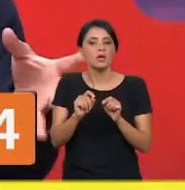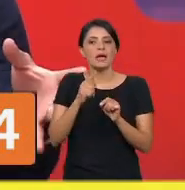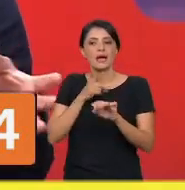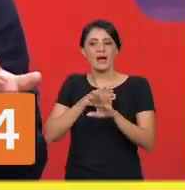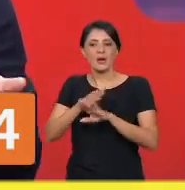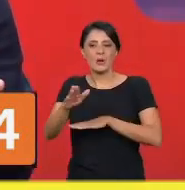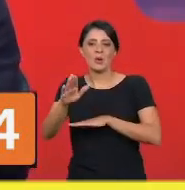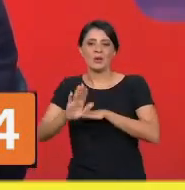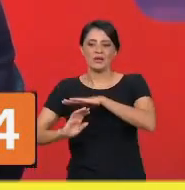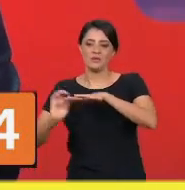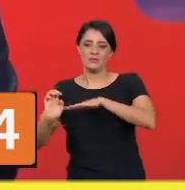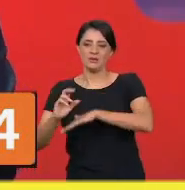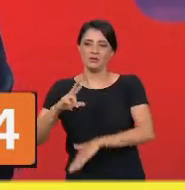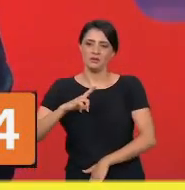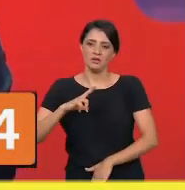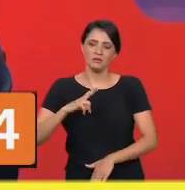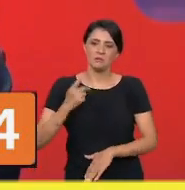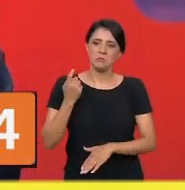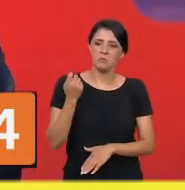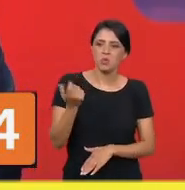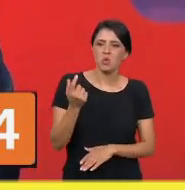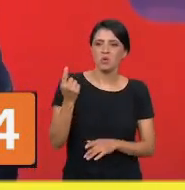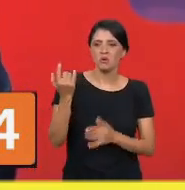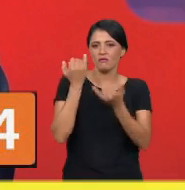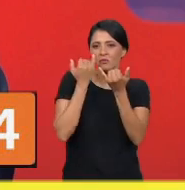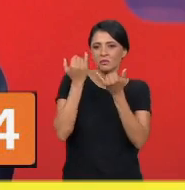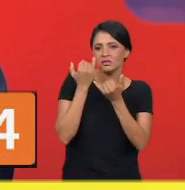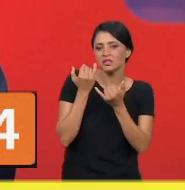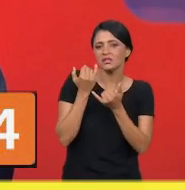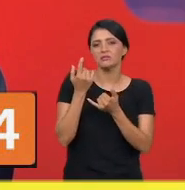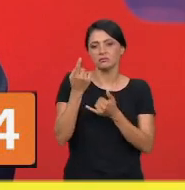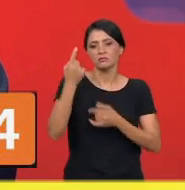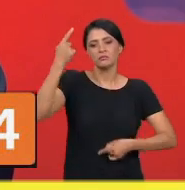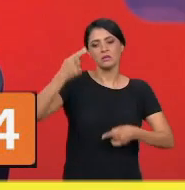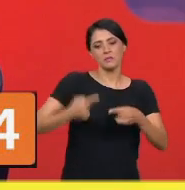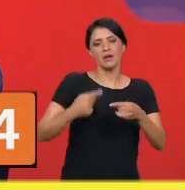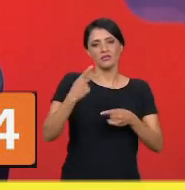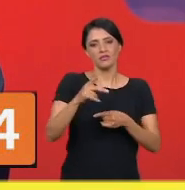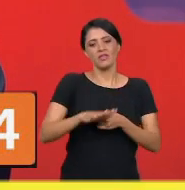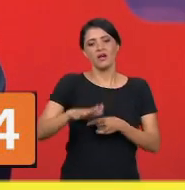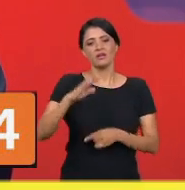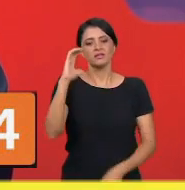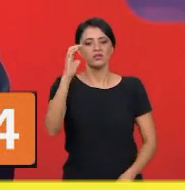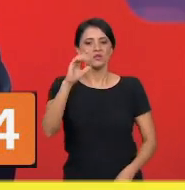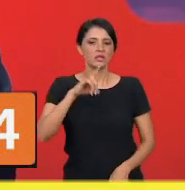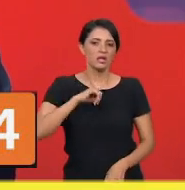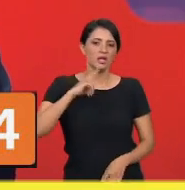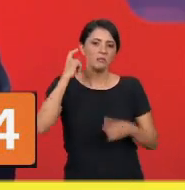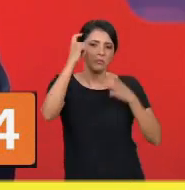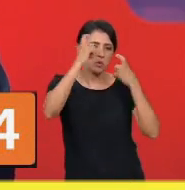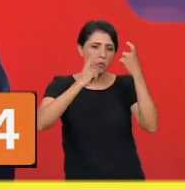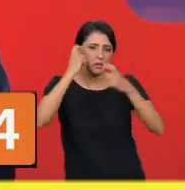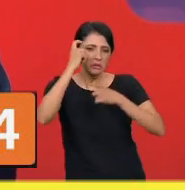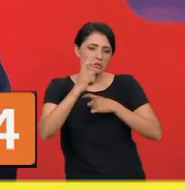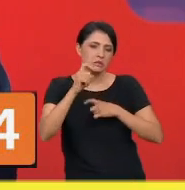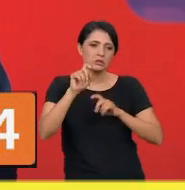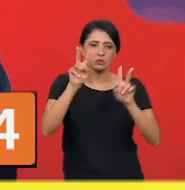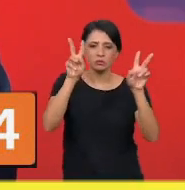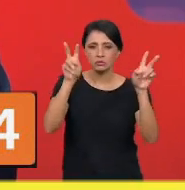uma empresa privada, a gente tem uma transparência muito menor. É um debate isso na comunidade científica? Há uma preocupação sobre algum tipo